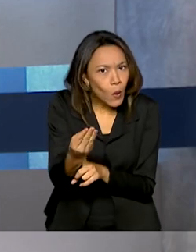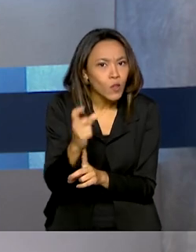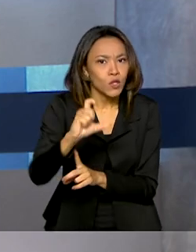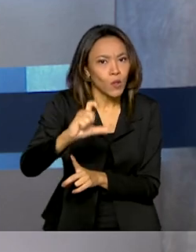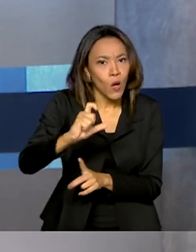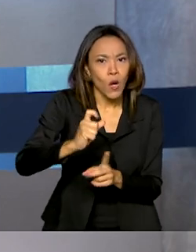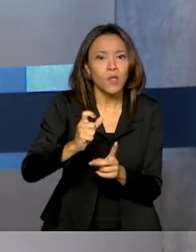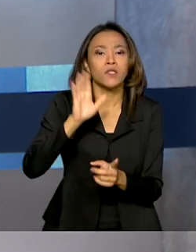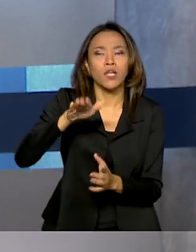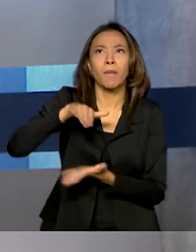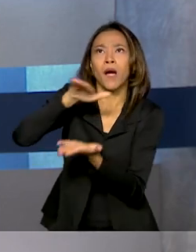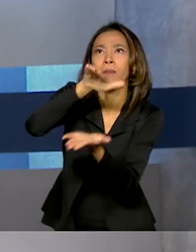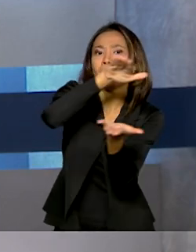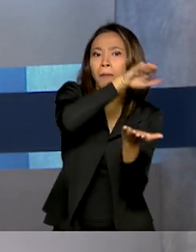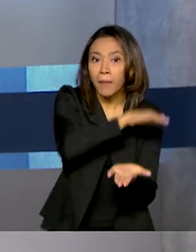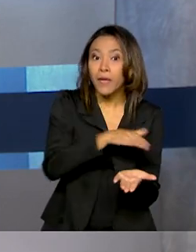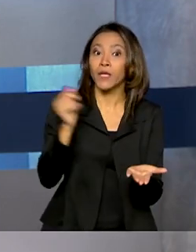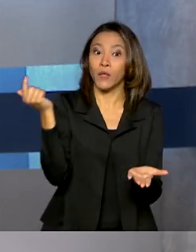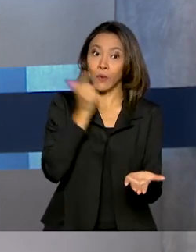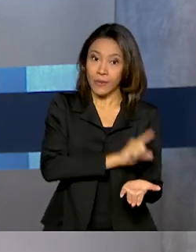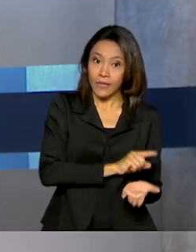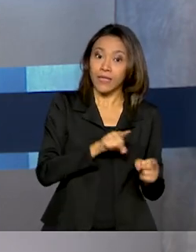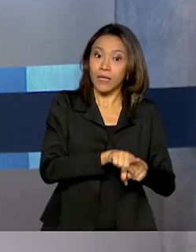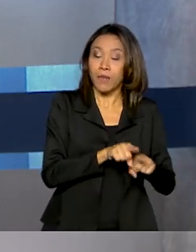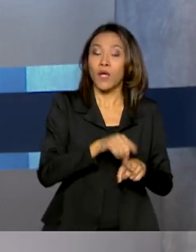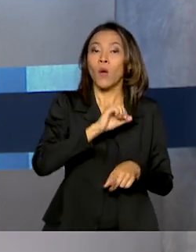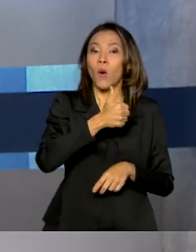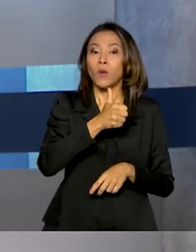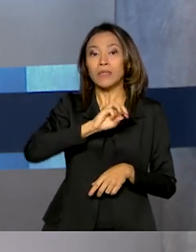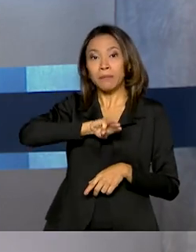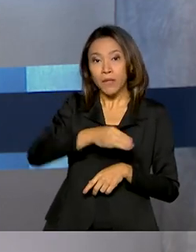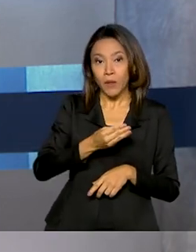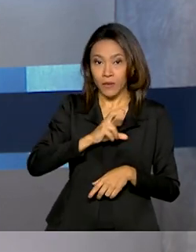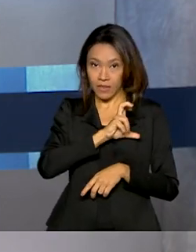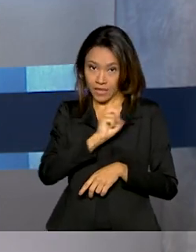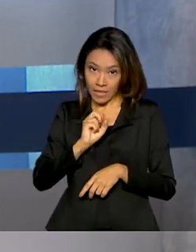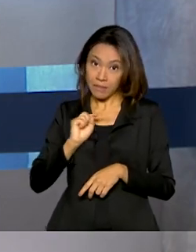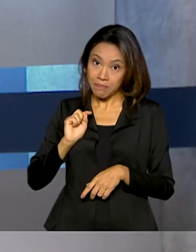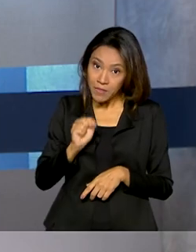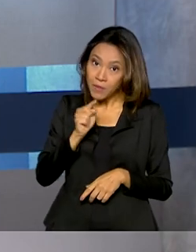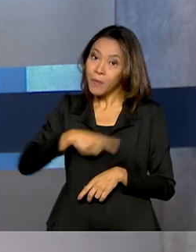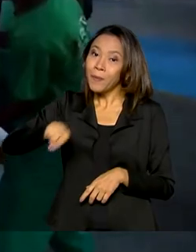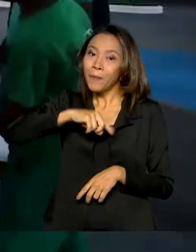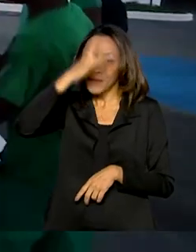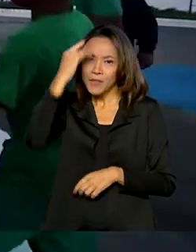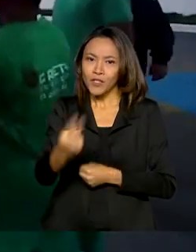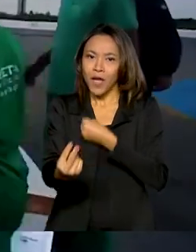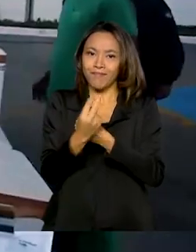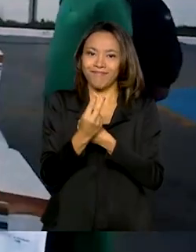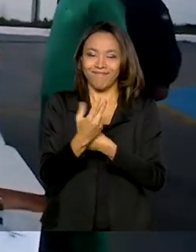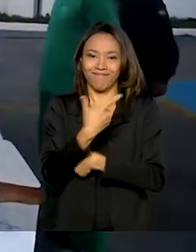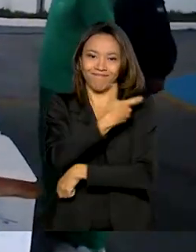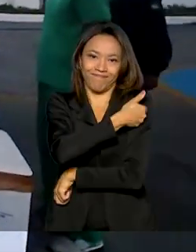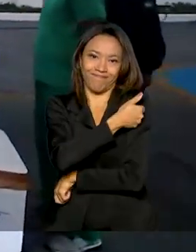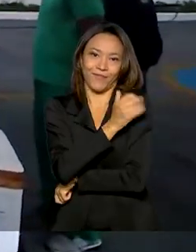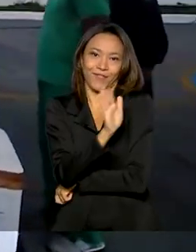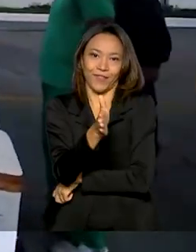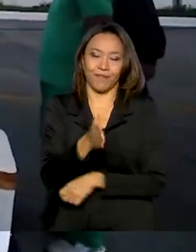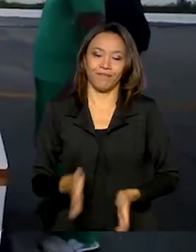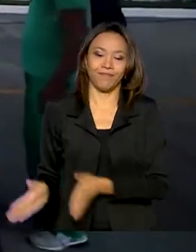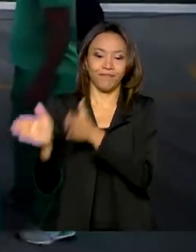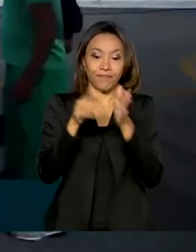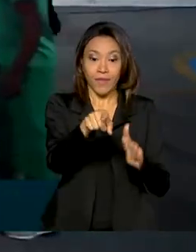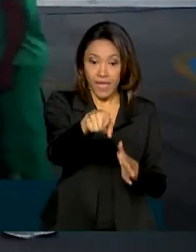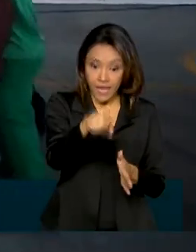distribuídas e alcançar 11 milhões e meio de pessoas imunizadas. Os voos com o sétimo